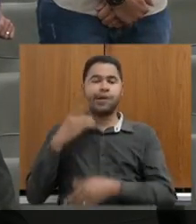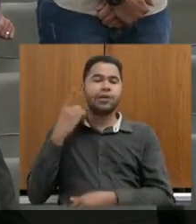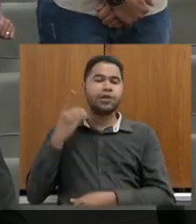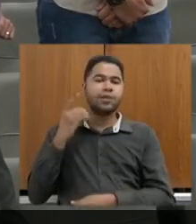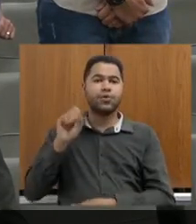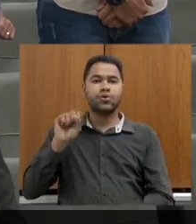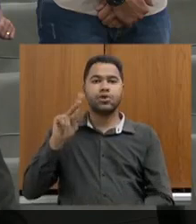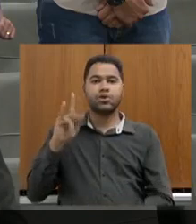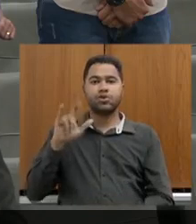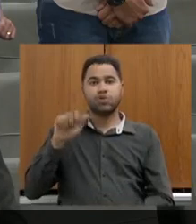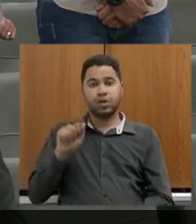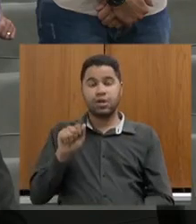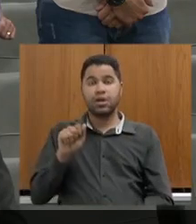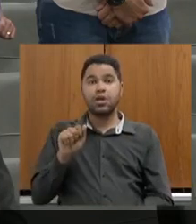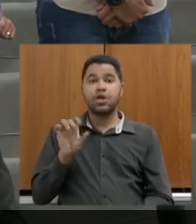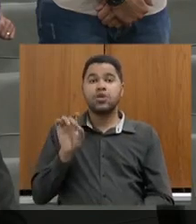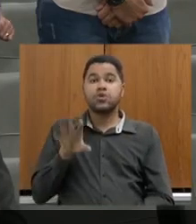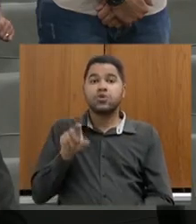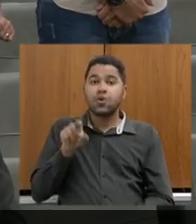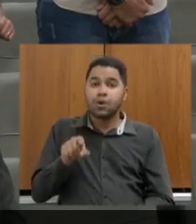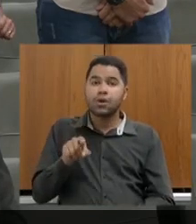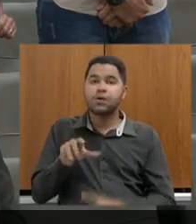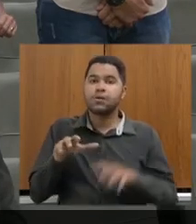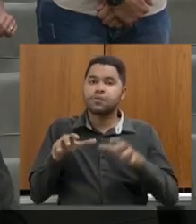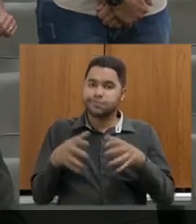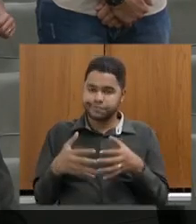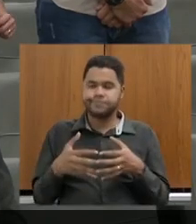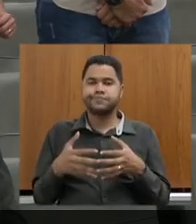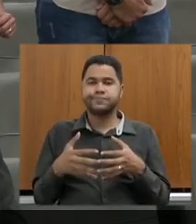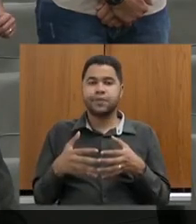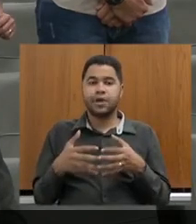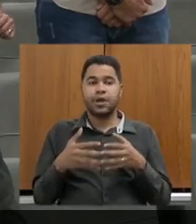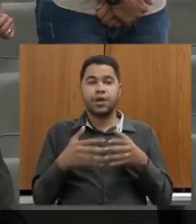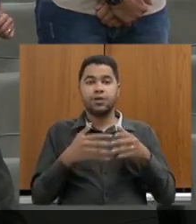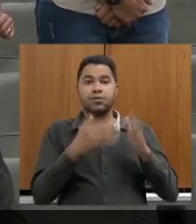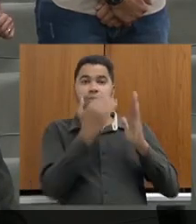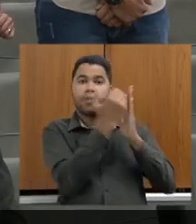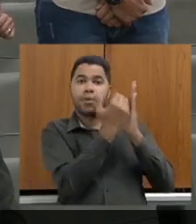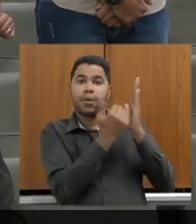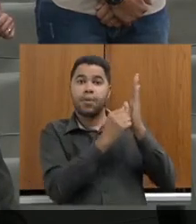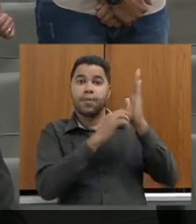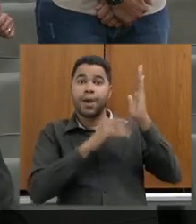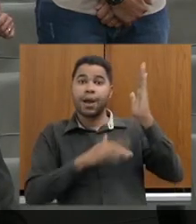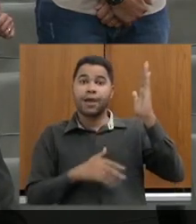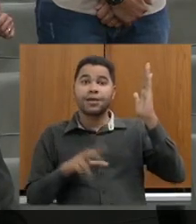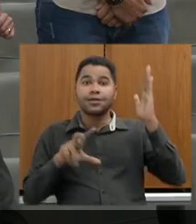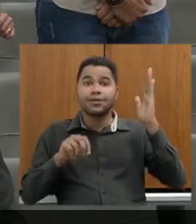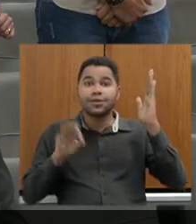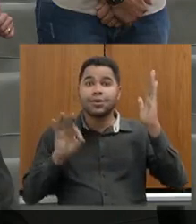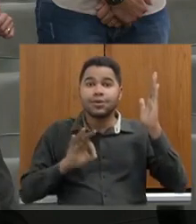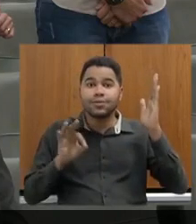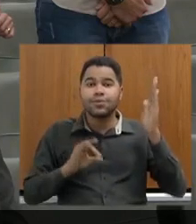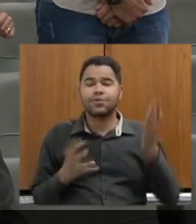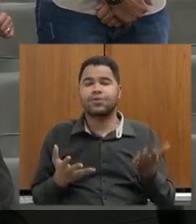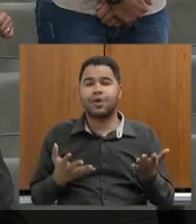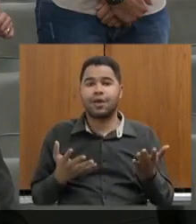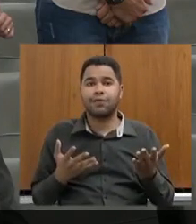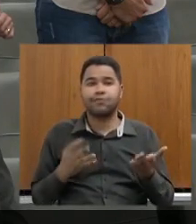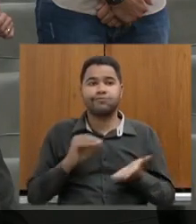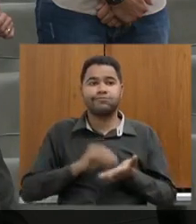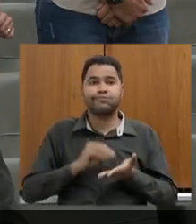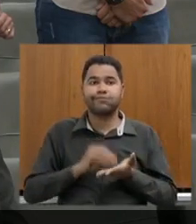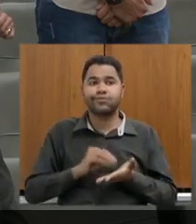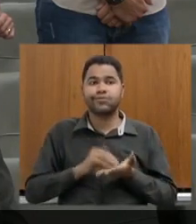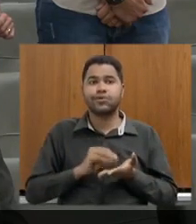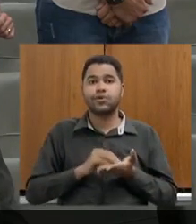deputada Sheila que apenas ele a comissão dos excedentes do caixa ele vão são cinquenta por cento o 10